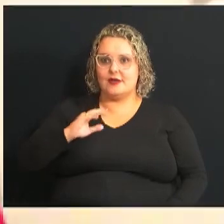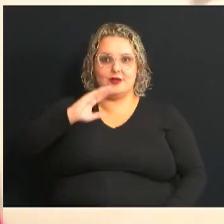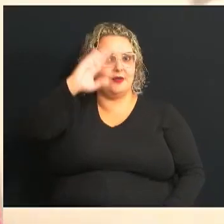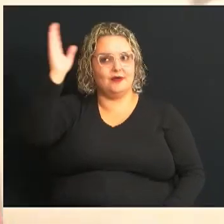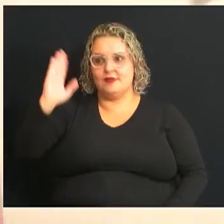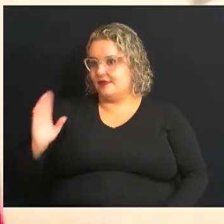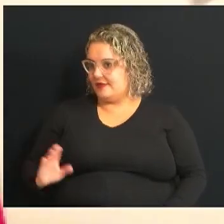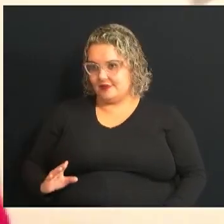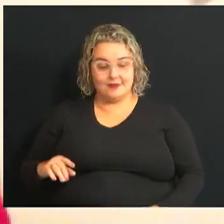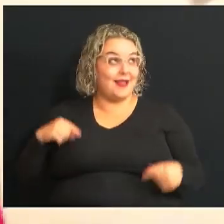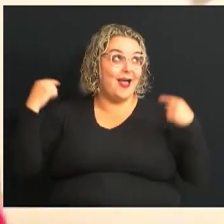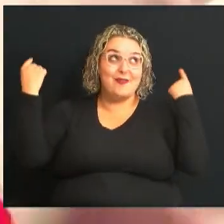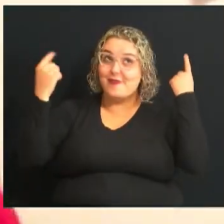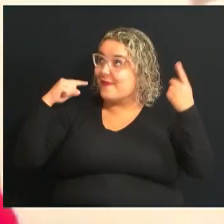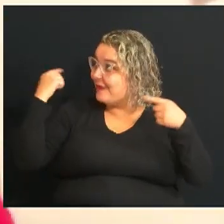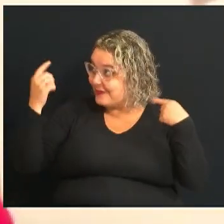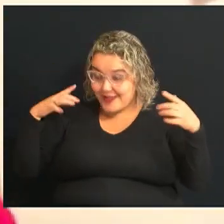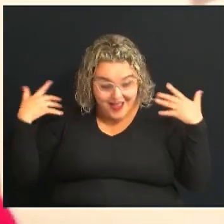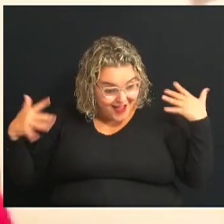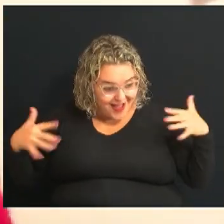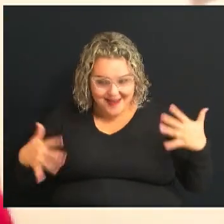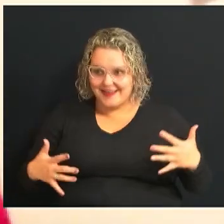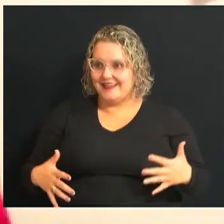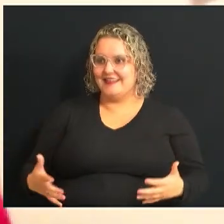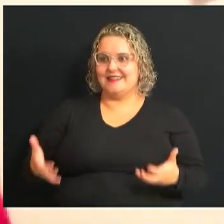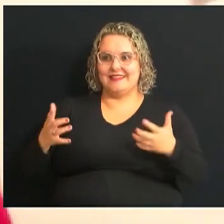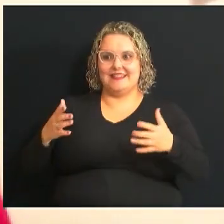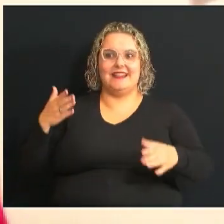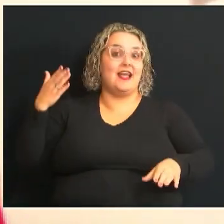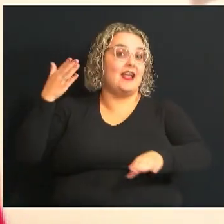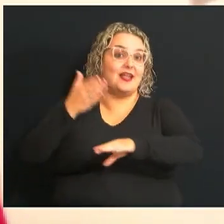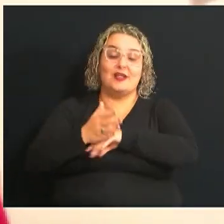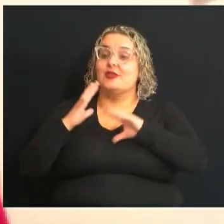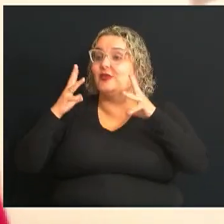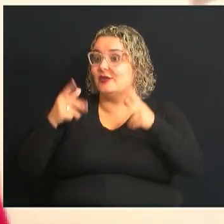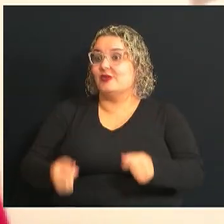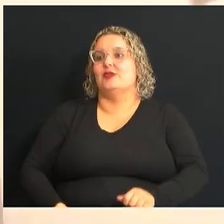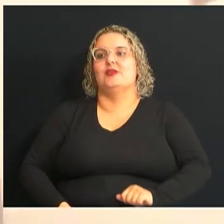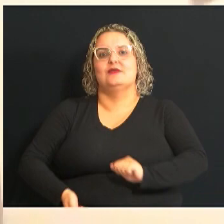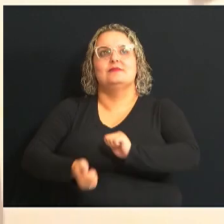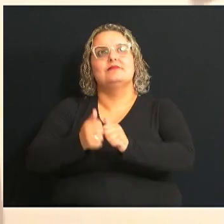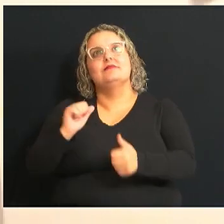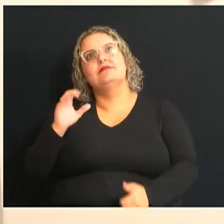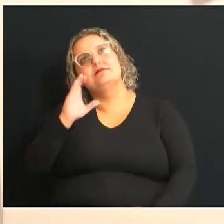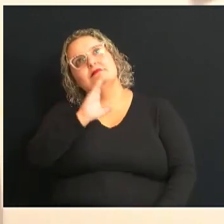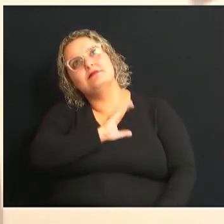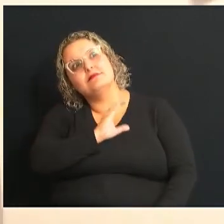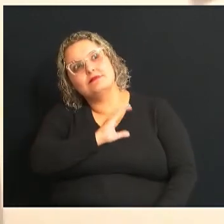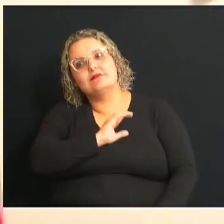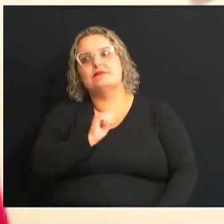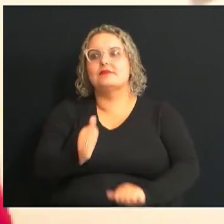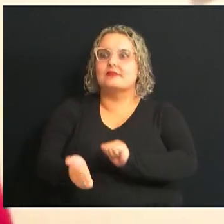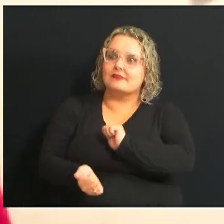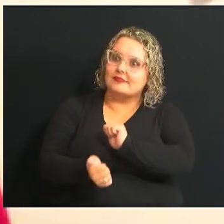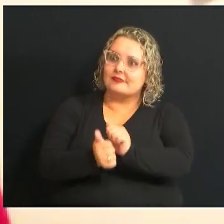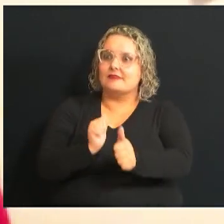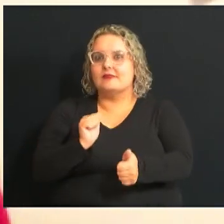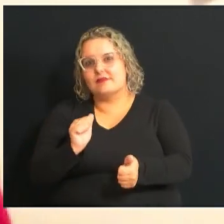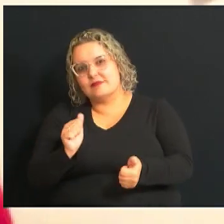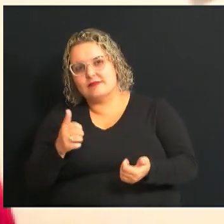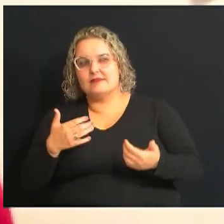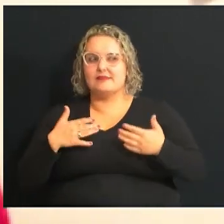todos doidos, né? Porque a gente já quer ir a todos os jogos. O canadense no futebol, ele é um pouco